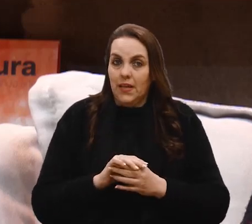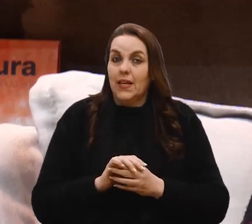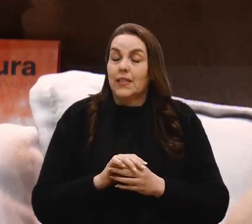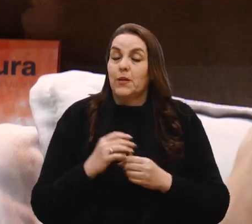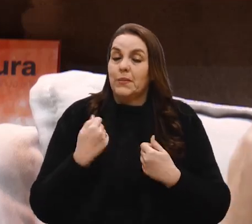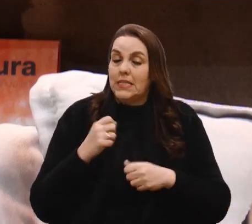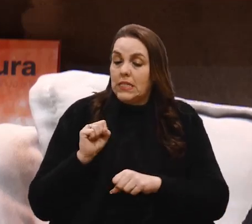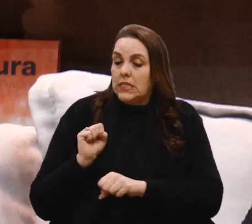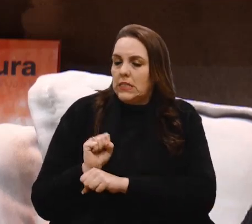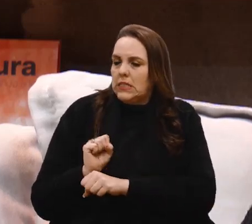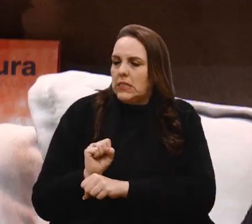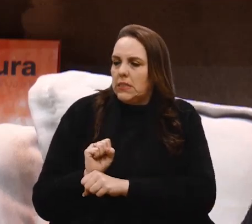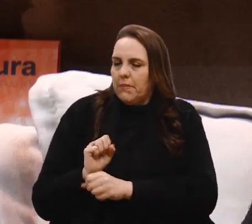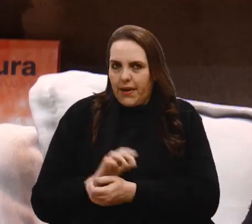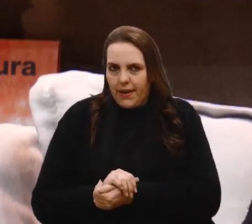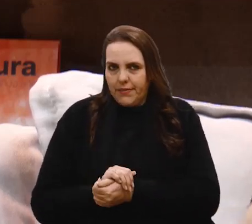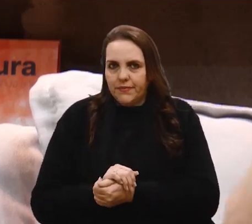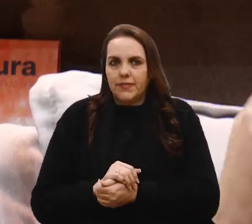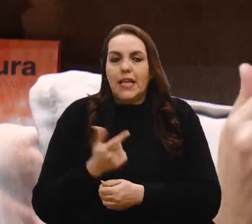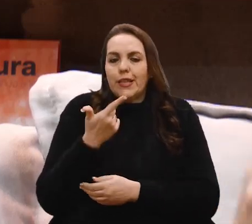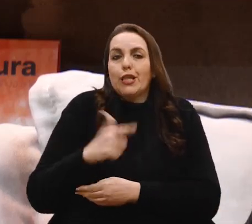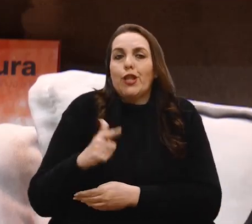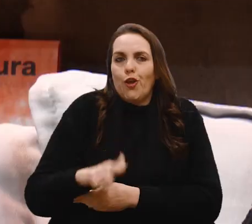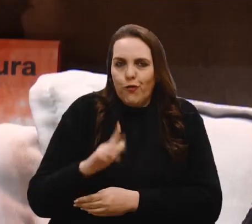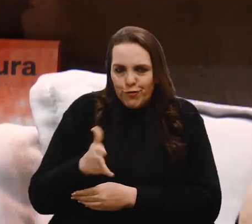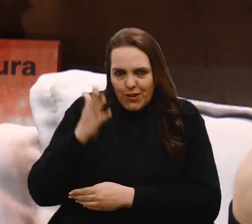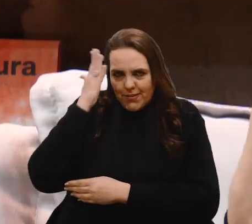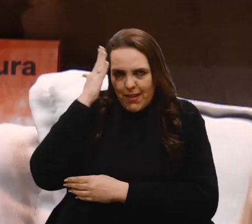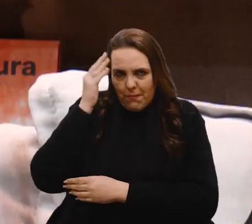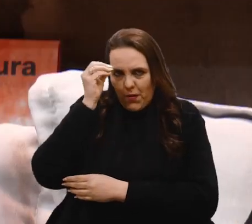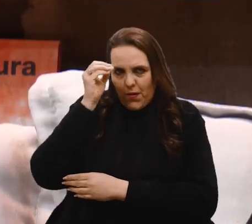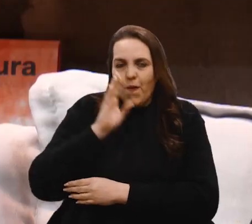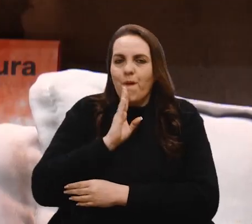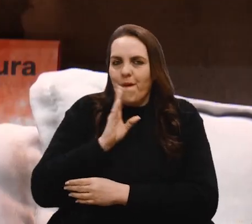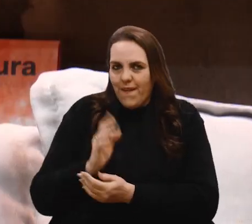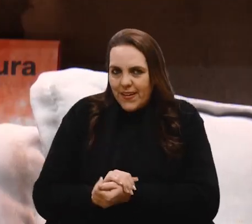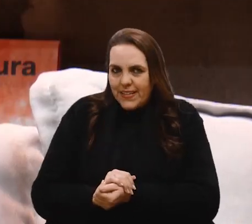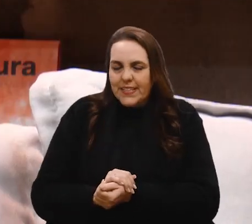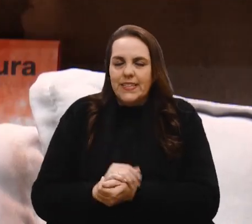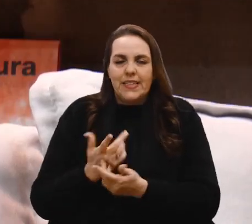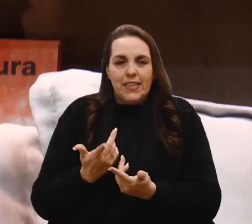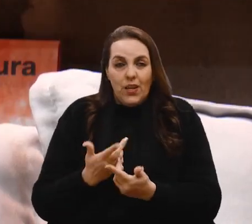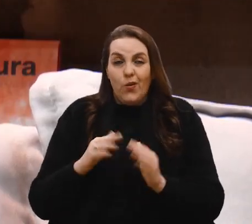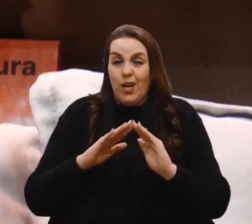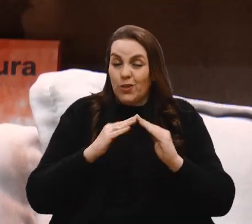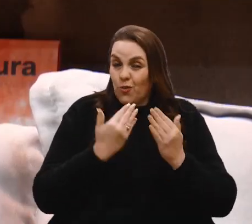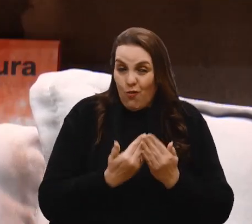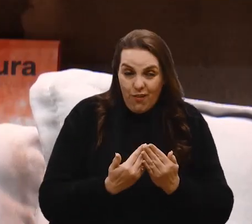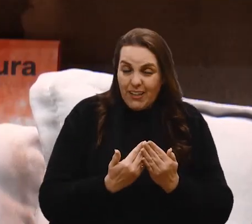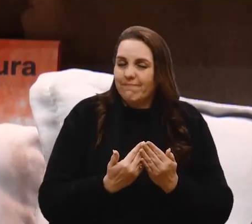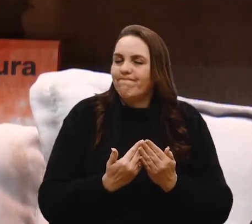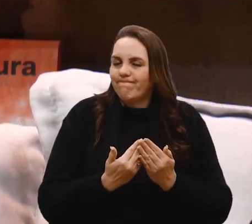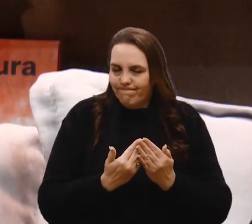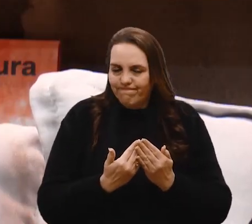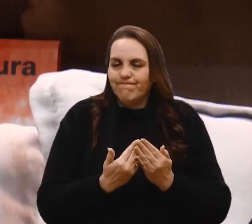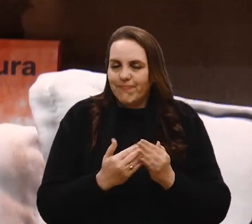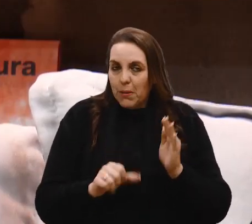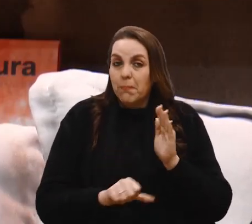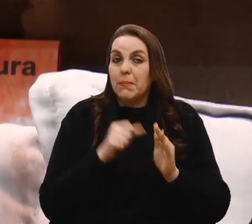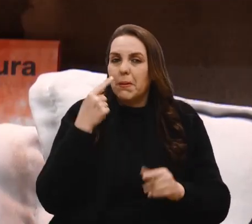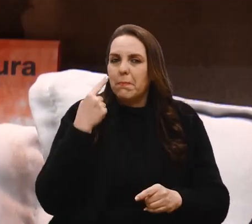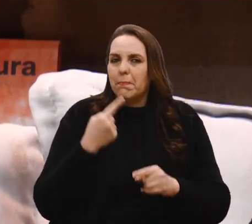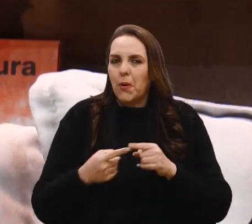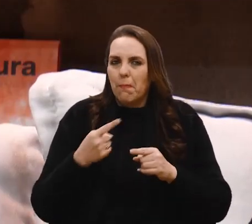ficar esperando, repetir o que ele já sabe, ter que ficar naquela questão. Então, na escola, foi o primeiro